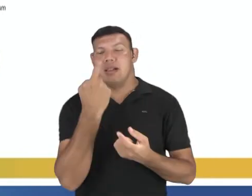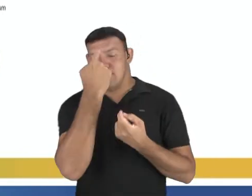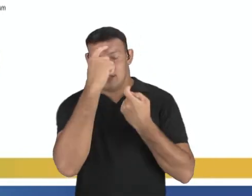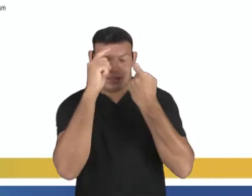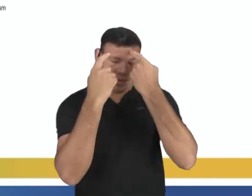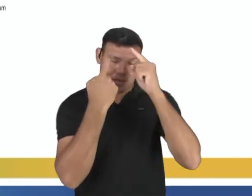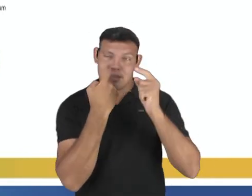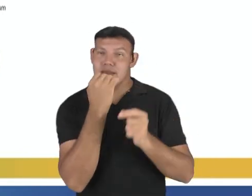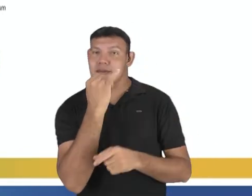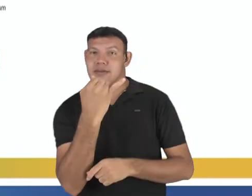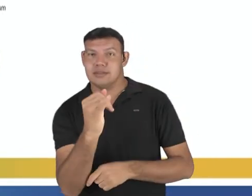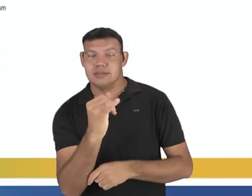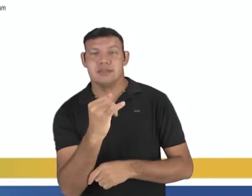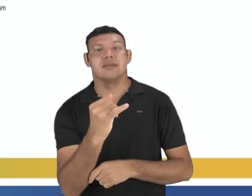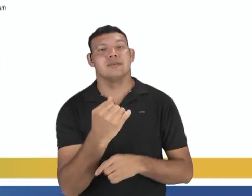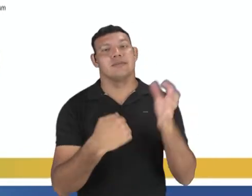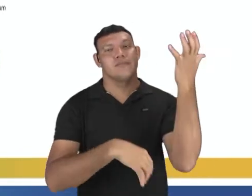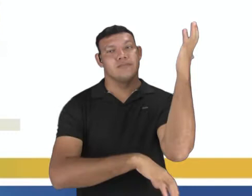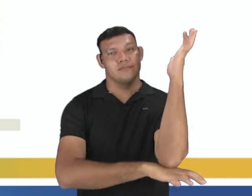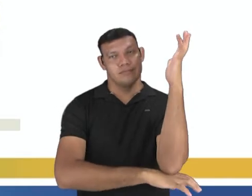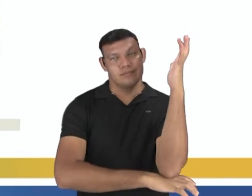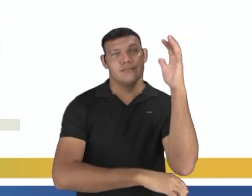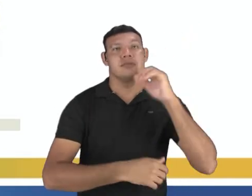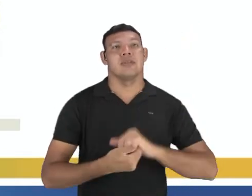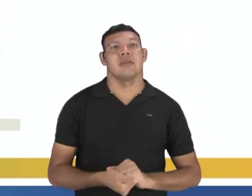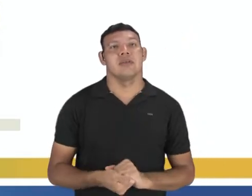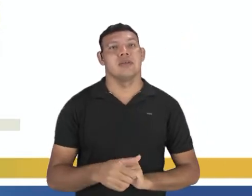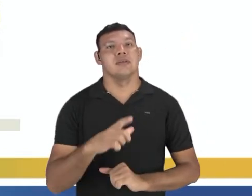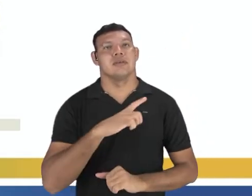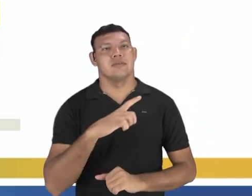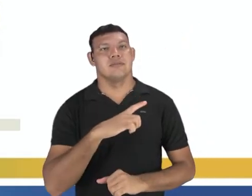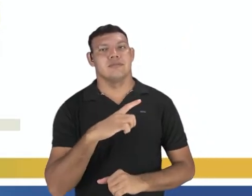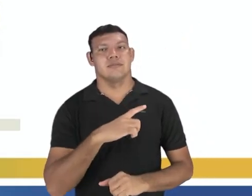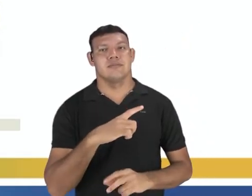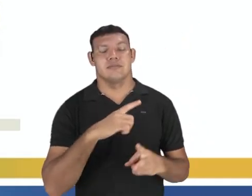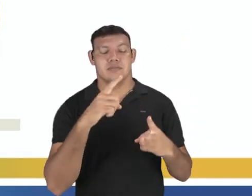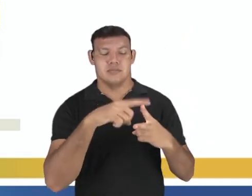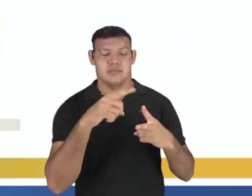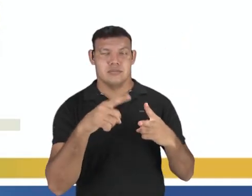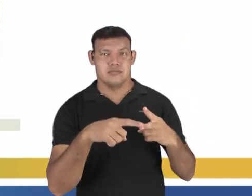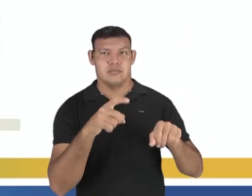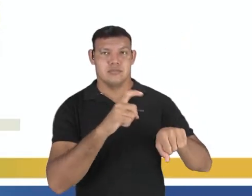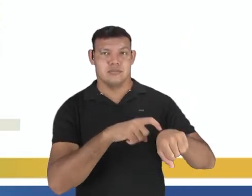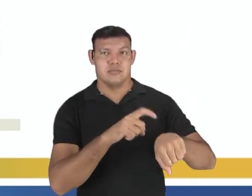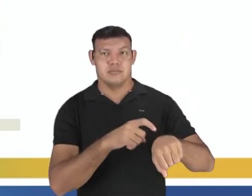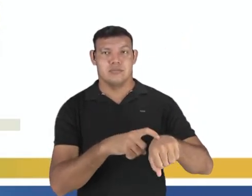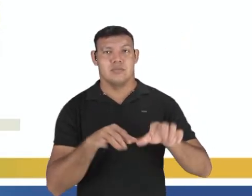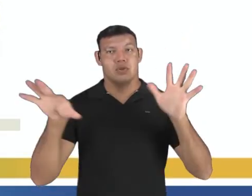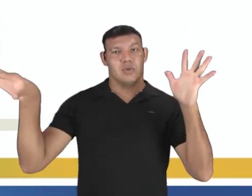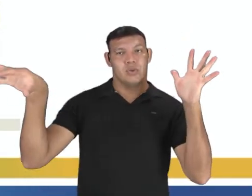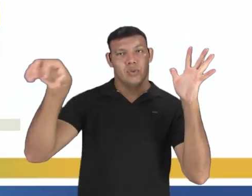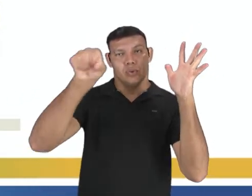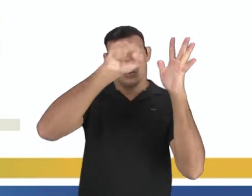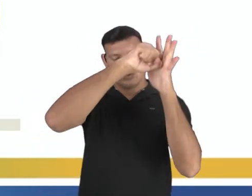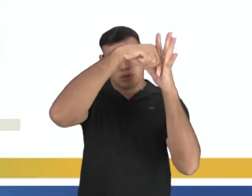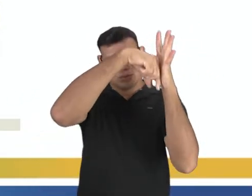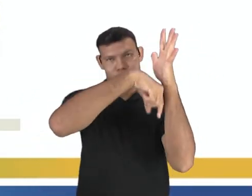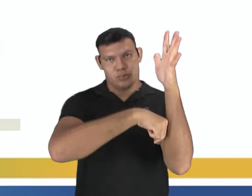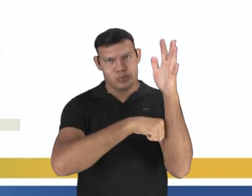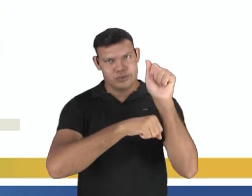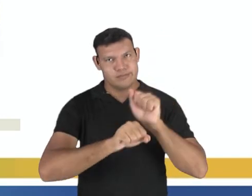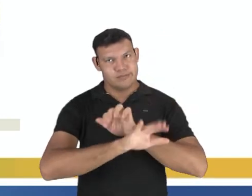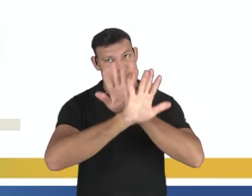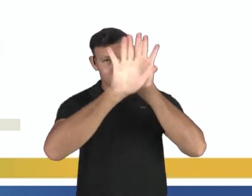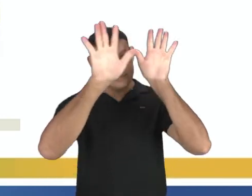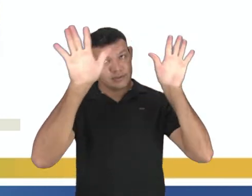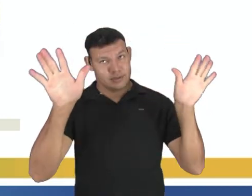dar energia à nossa planta. Bom, e existem duas fases da fotossíntese. A fase